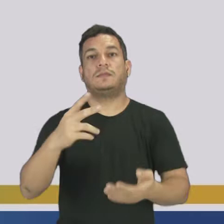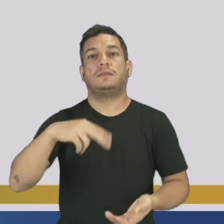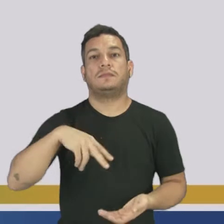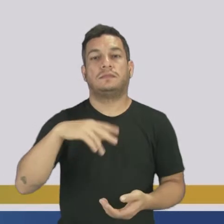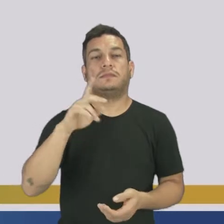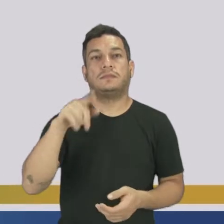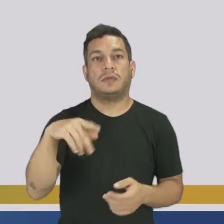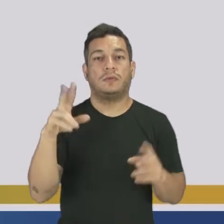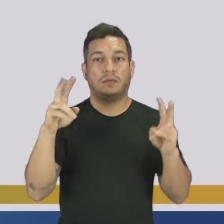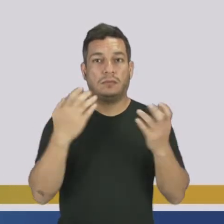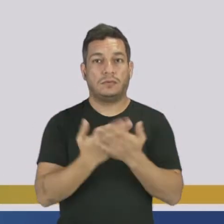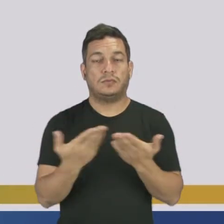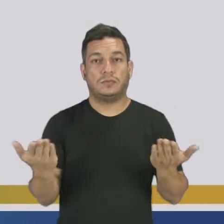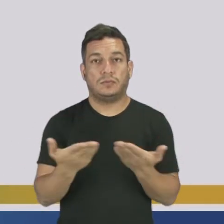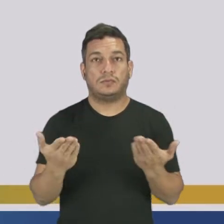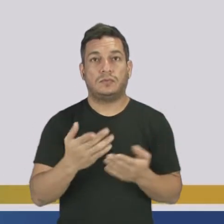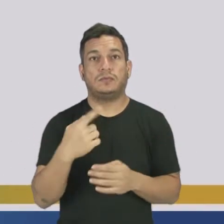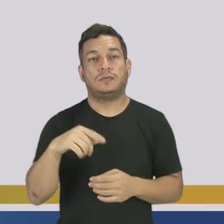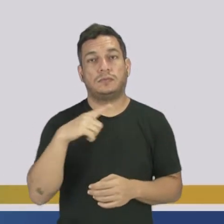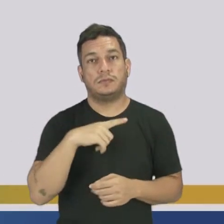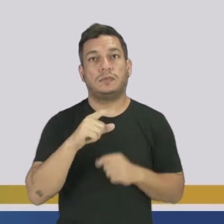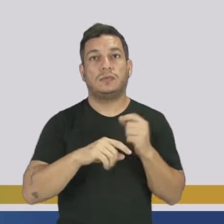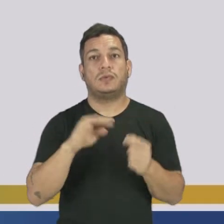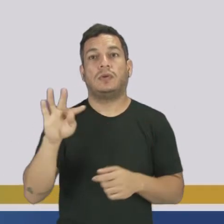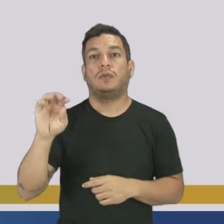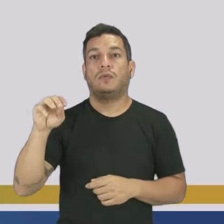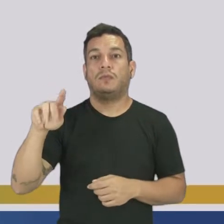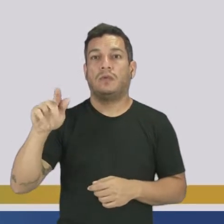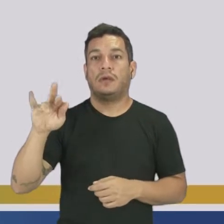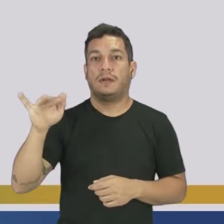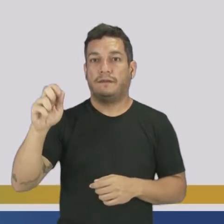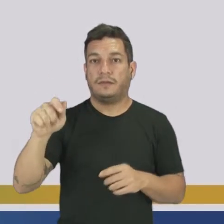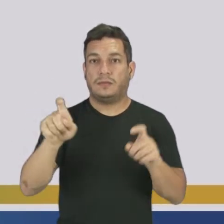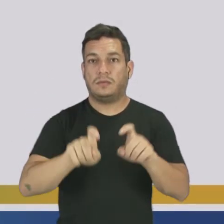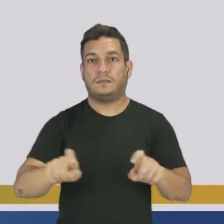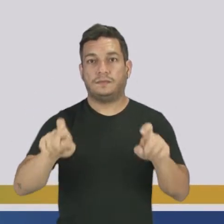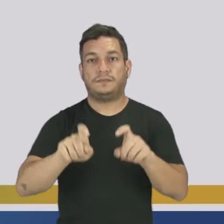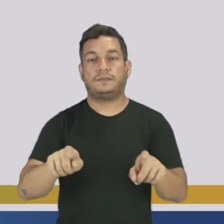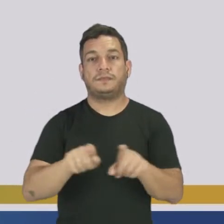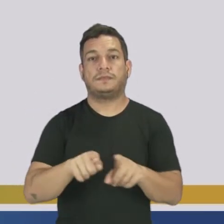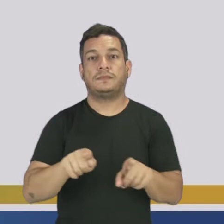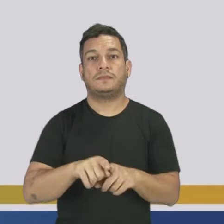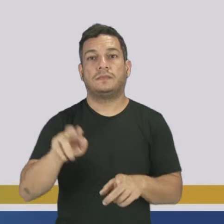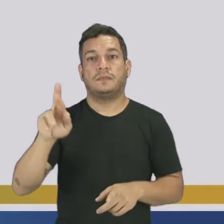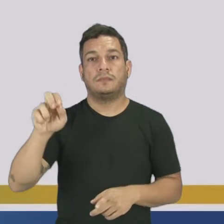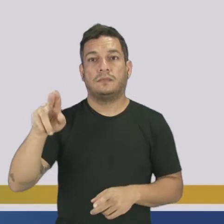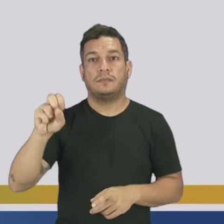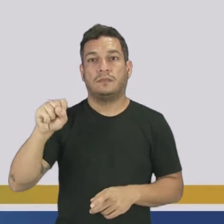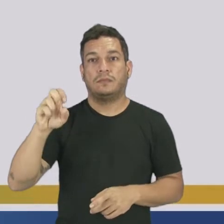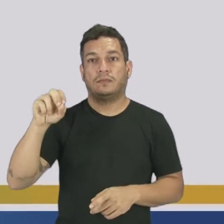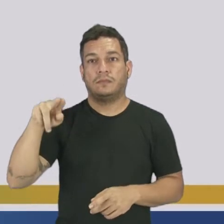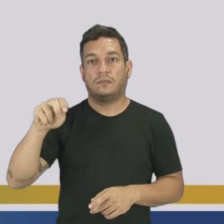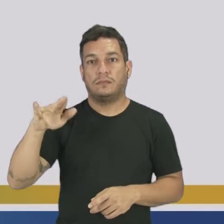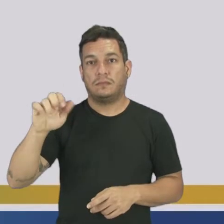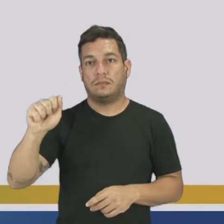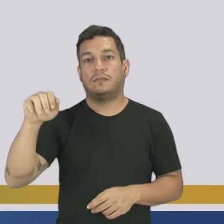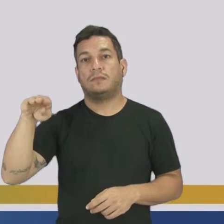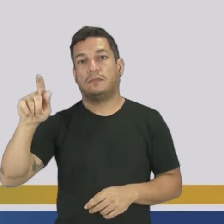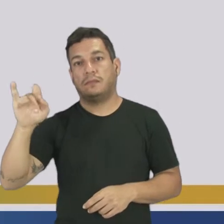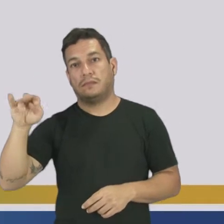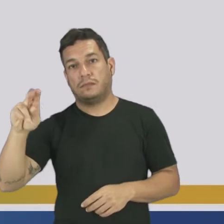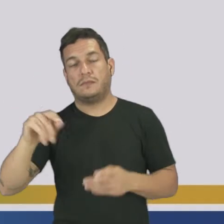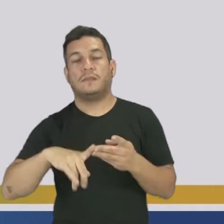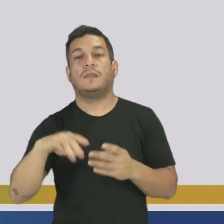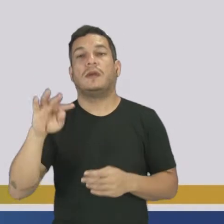tema de estudos hoje. Como exemplo, a gente tem a tomografia computadorizada, ressonância magnética nuclear, tomografia